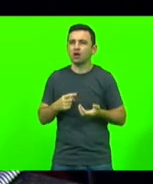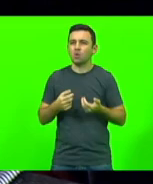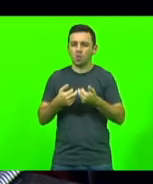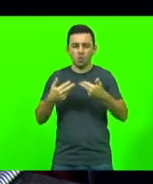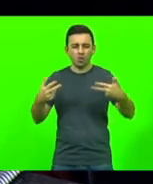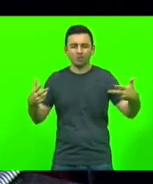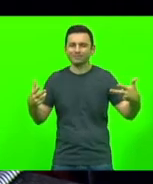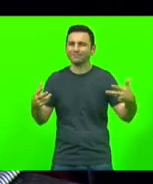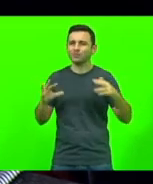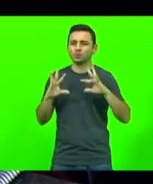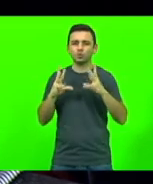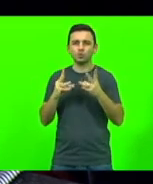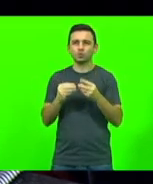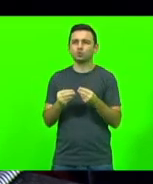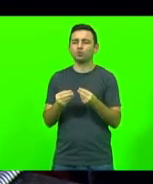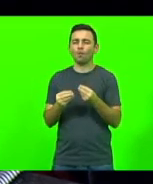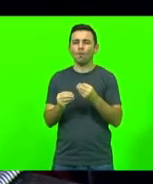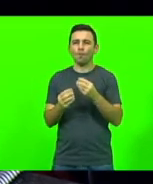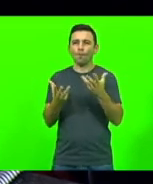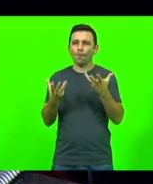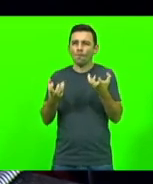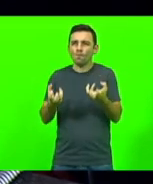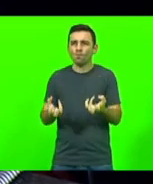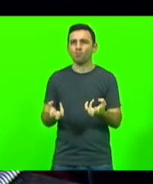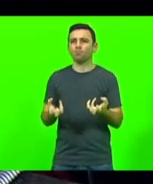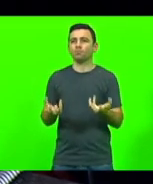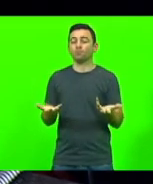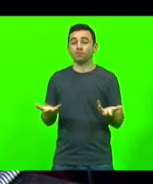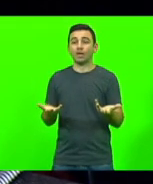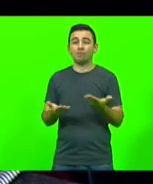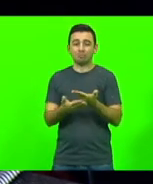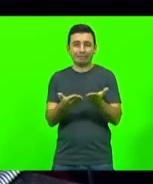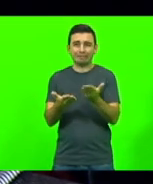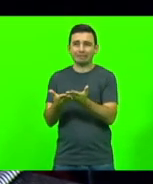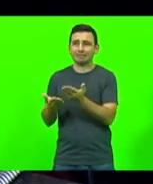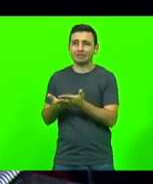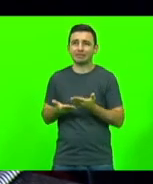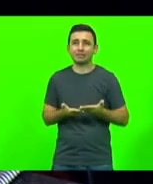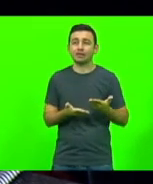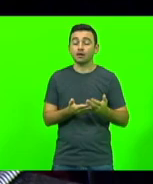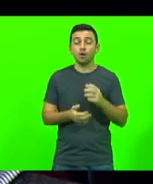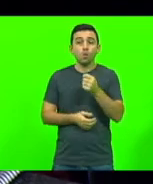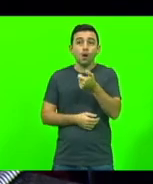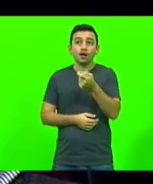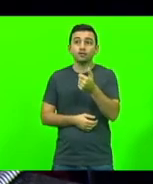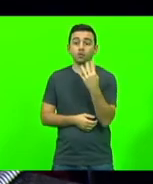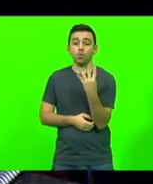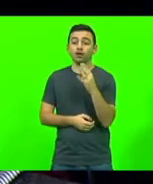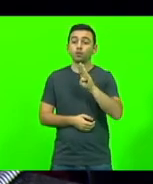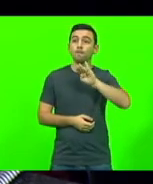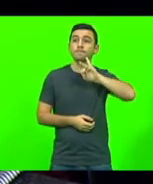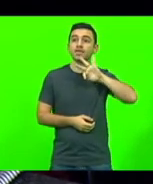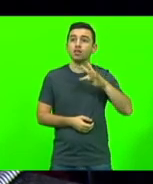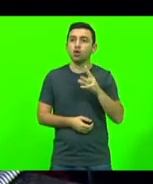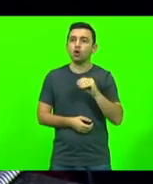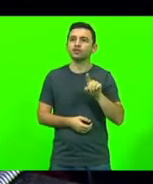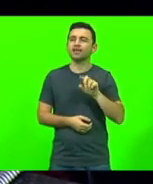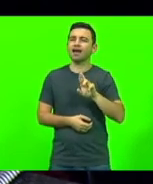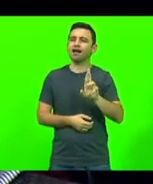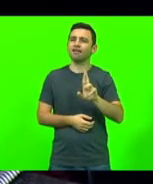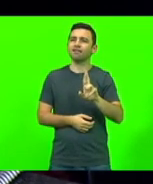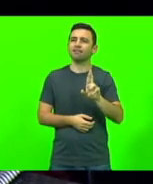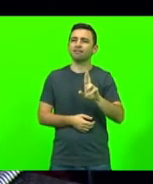Essa estimativa de perdas, que já está em quase 4 bilhões, conforme vimos as planilhas anteriormente